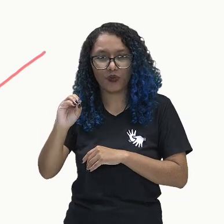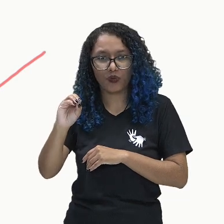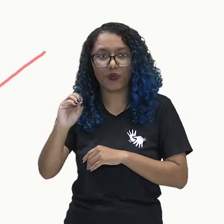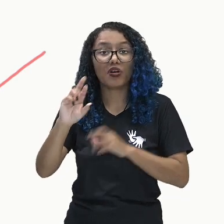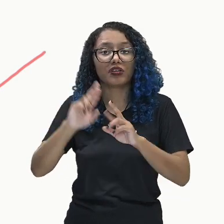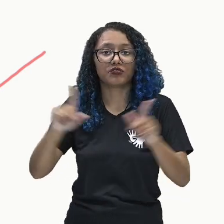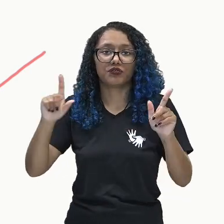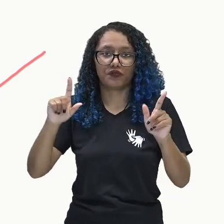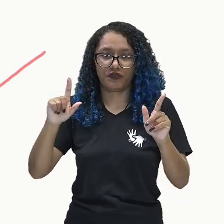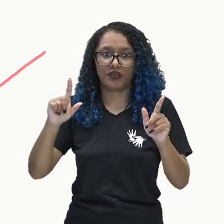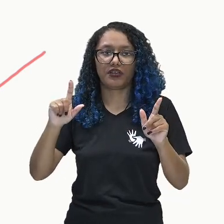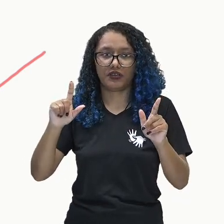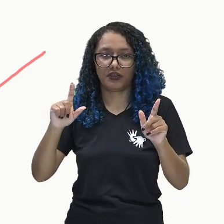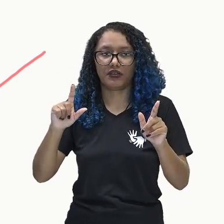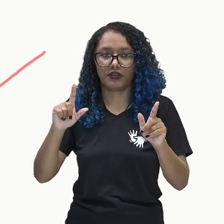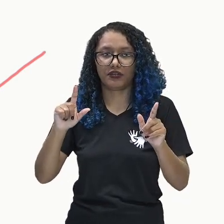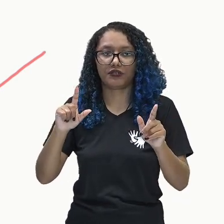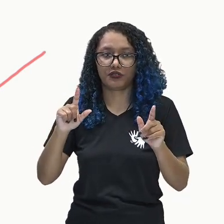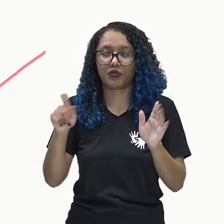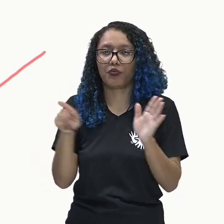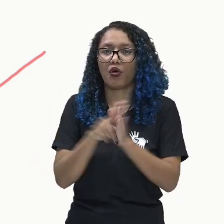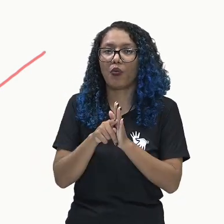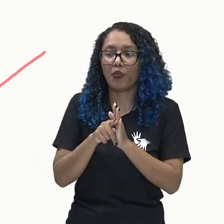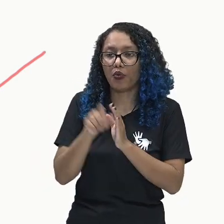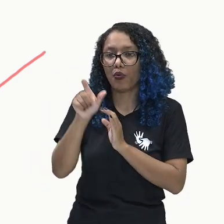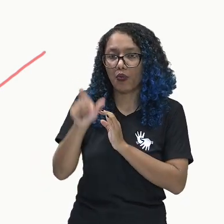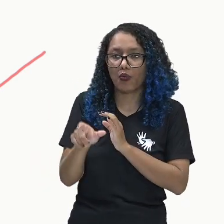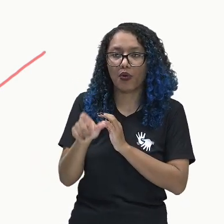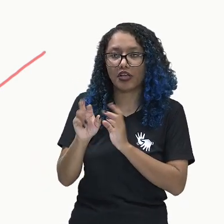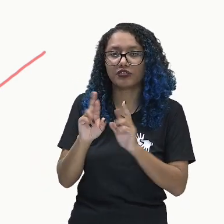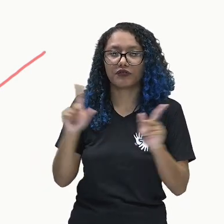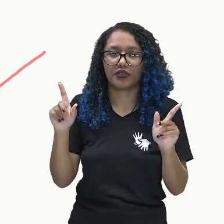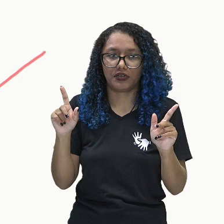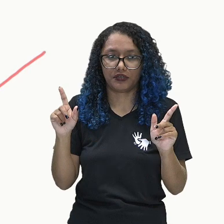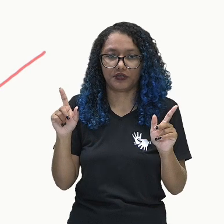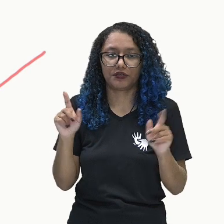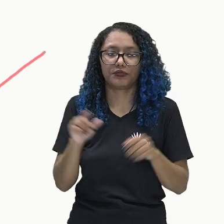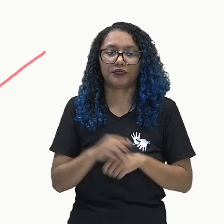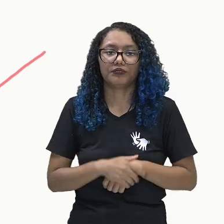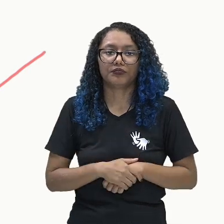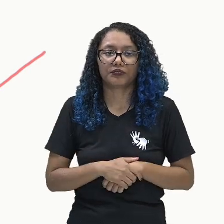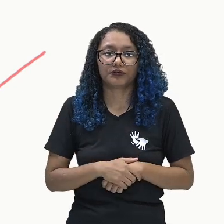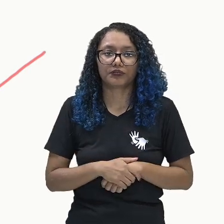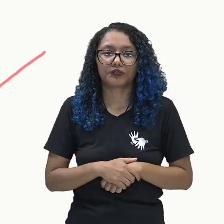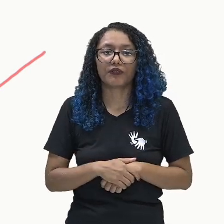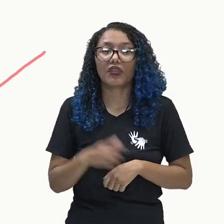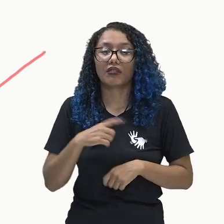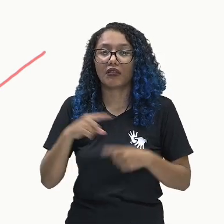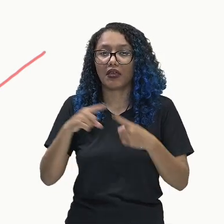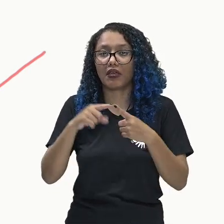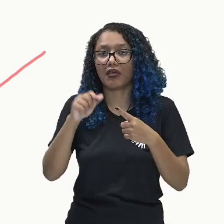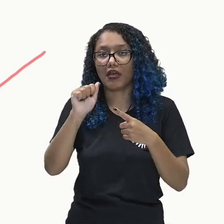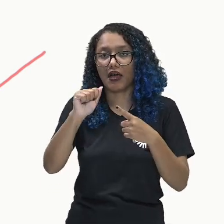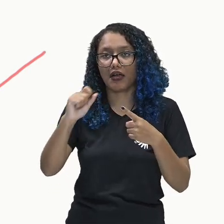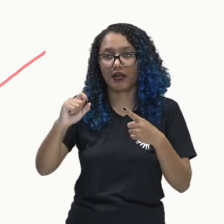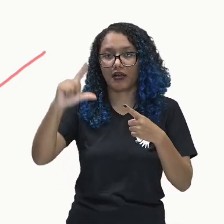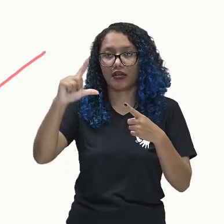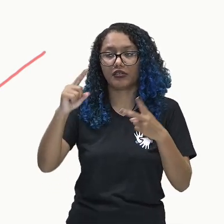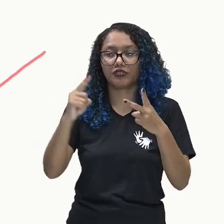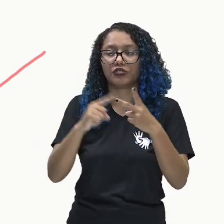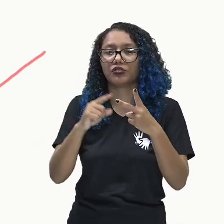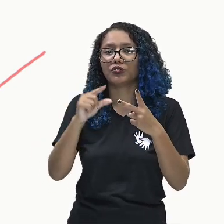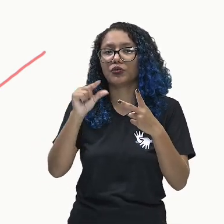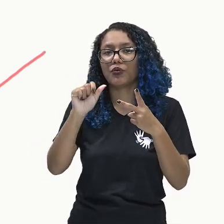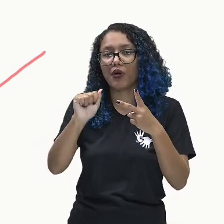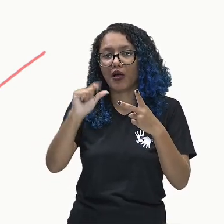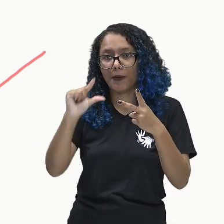diferente, oriunda de um descendente, diferente da outra. Ou seja, ele vai ter um alelo azão e um alelo azinho.